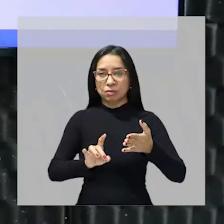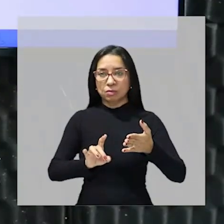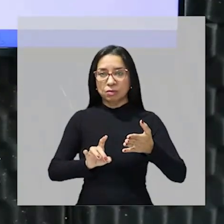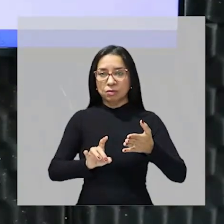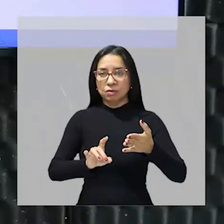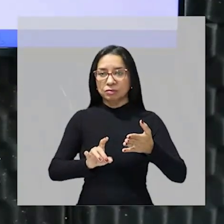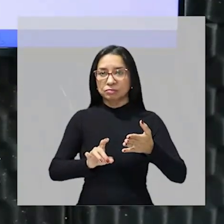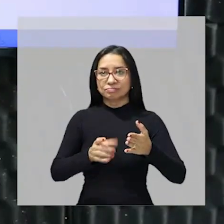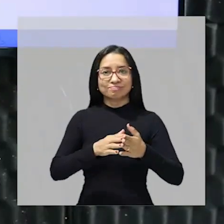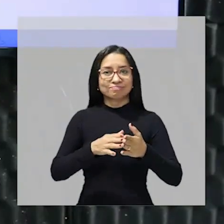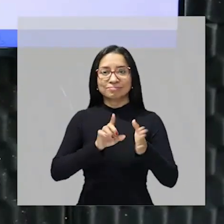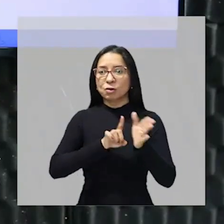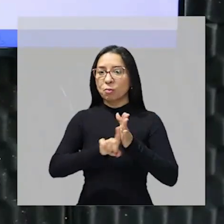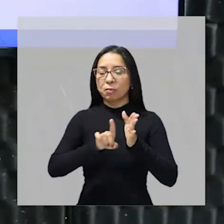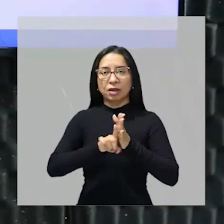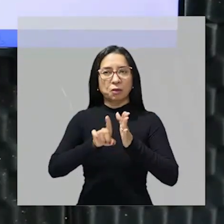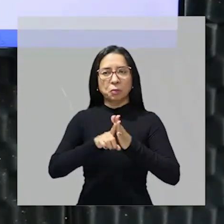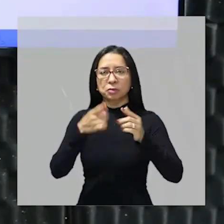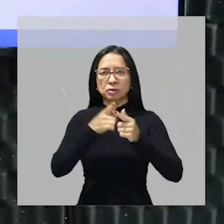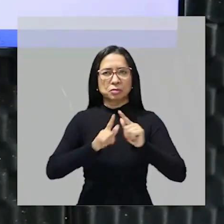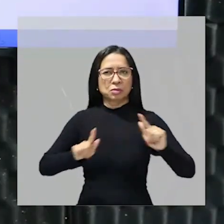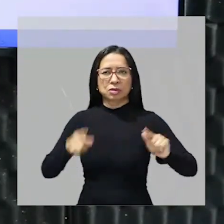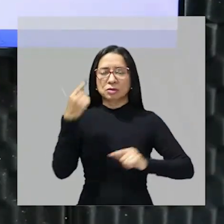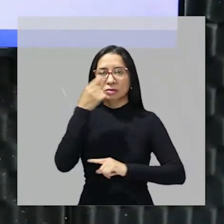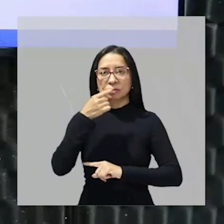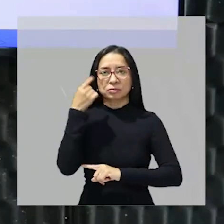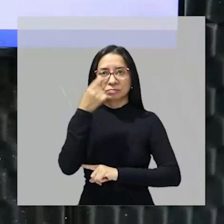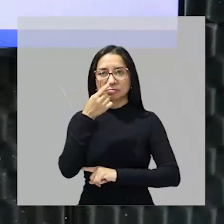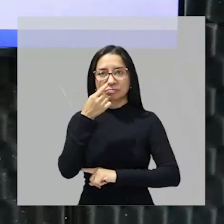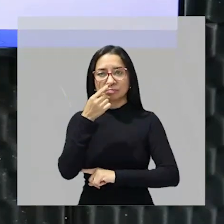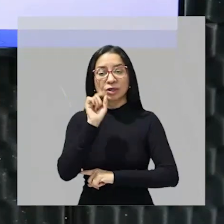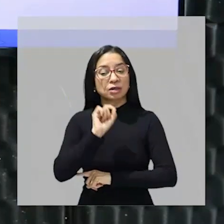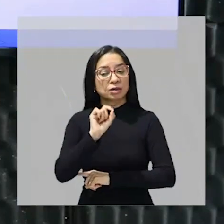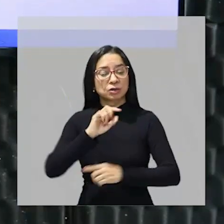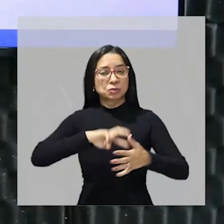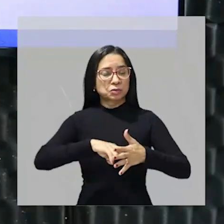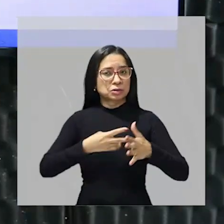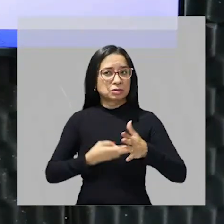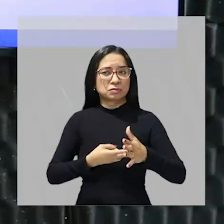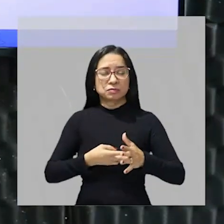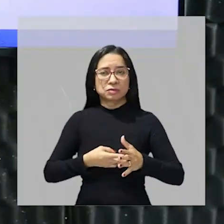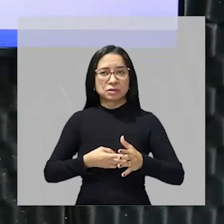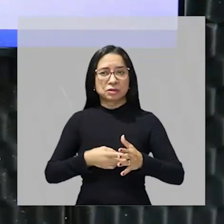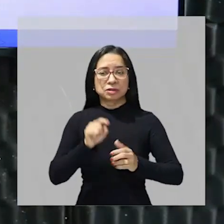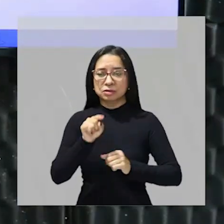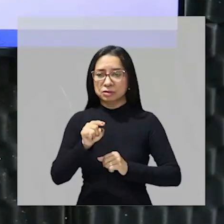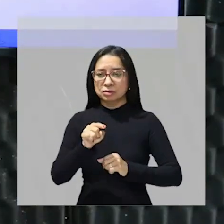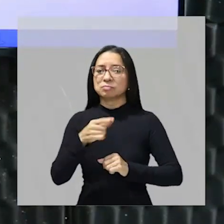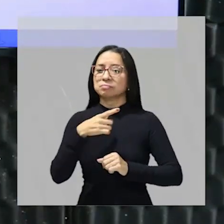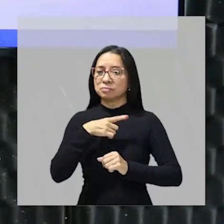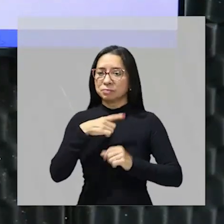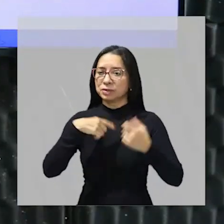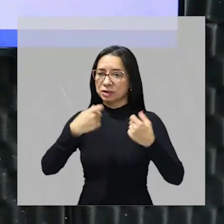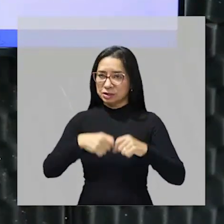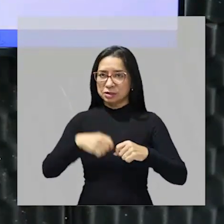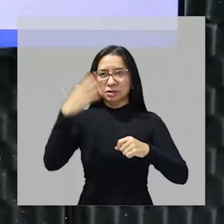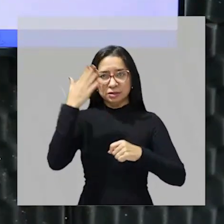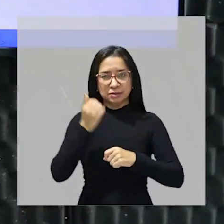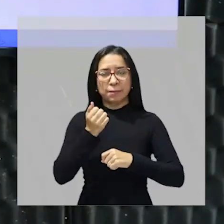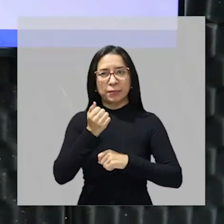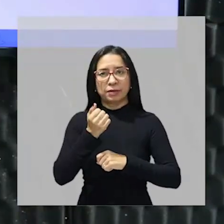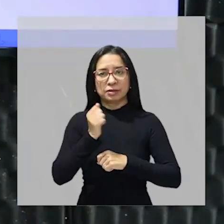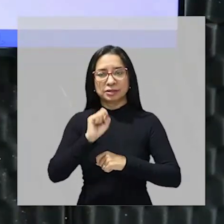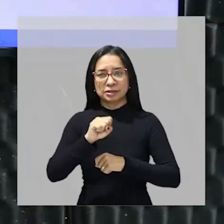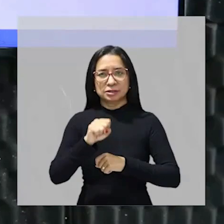pela gramática do espanhol. Isso não quer dizer que você não tenha que saber sobre a gramática do espanhol. Não, você